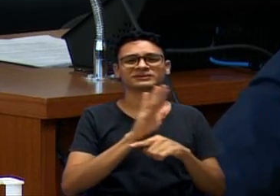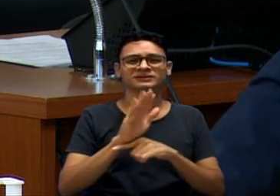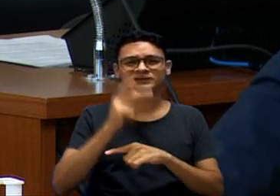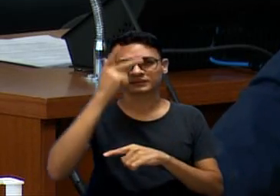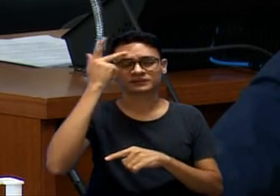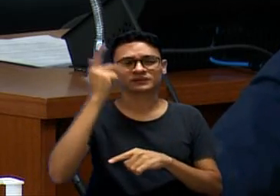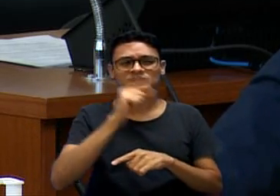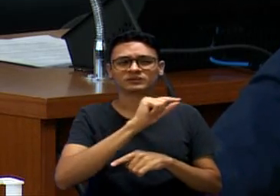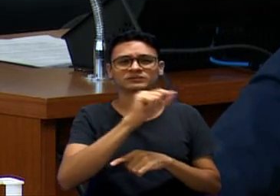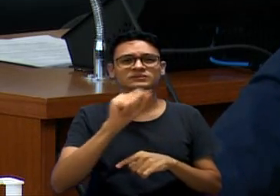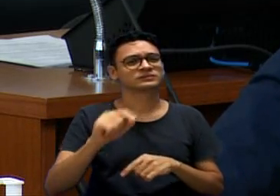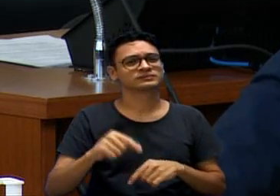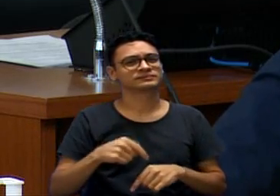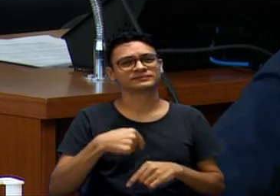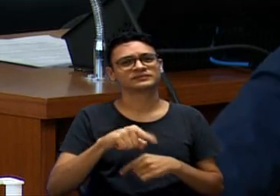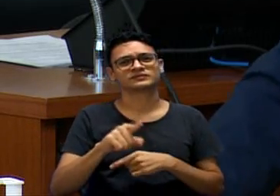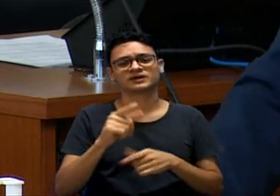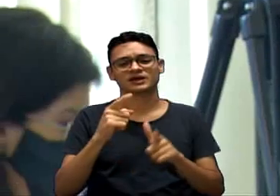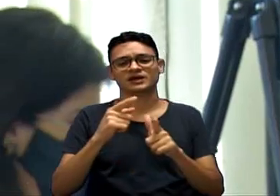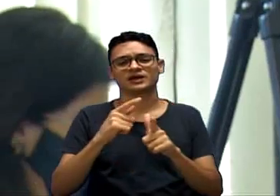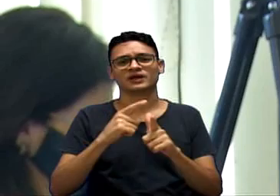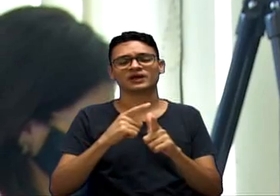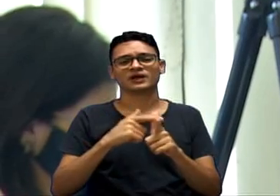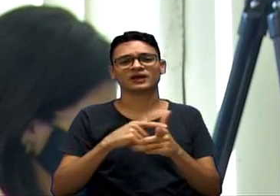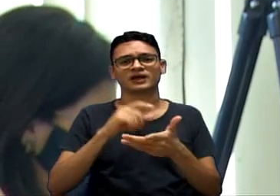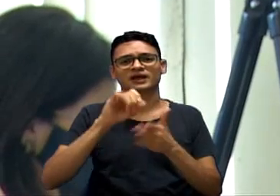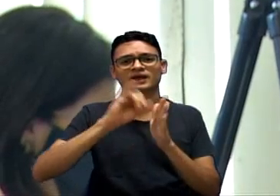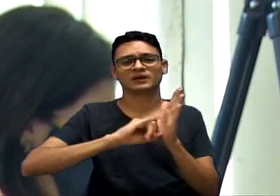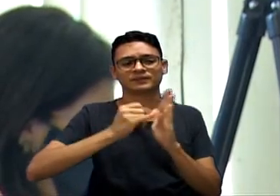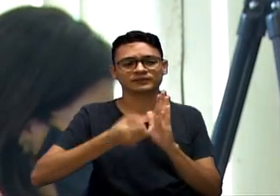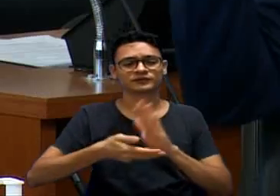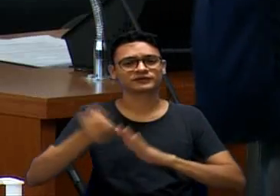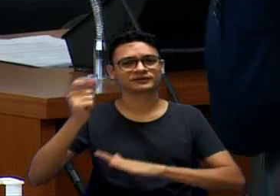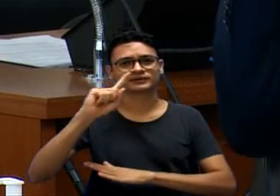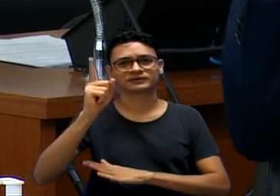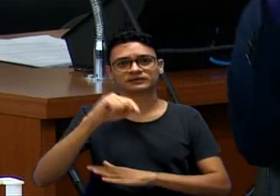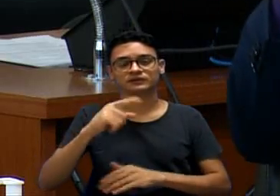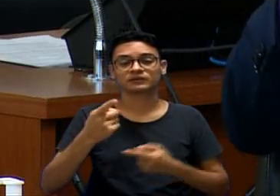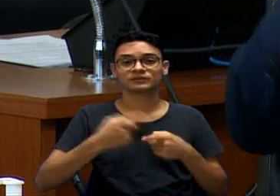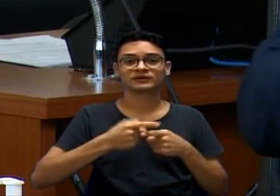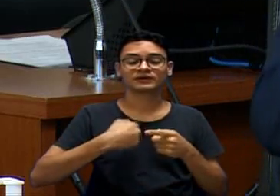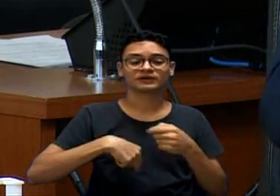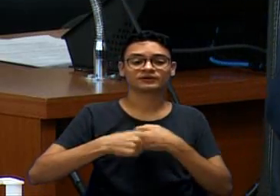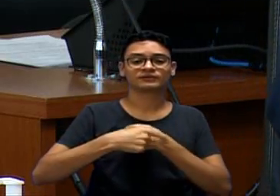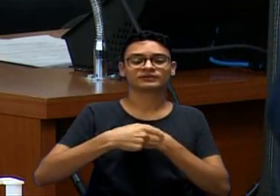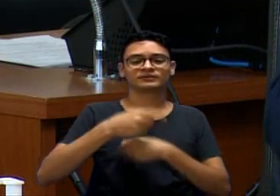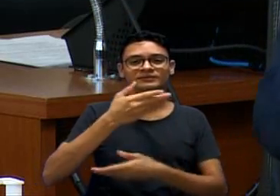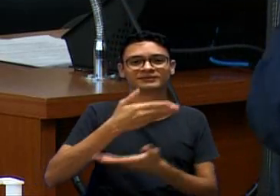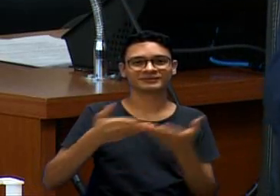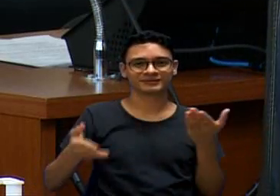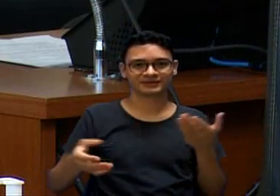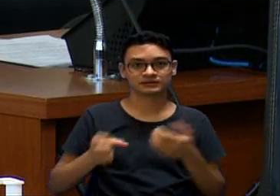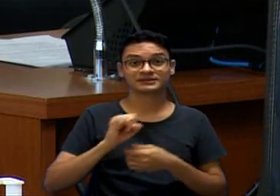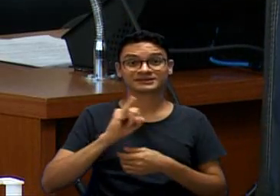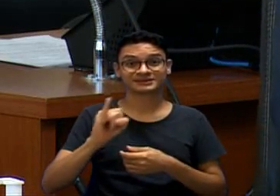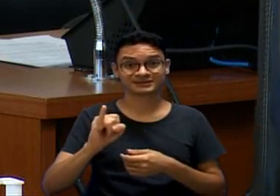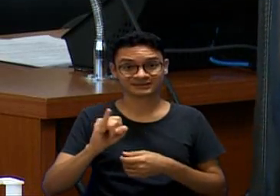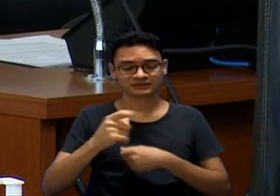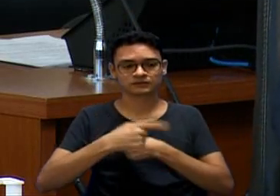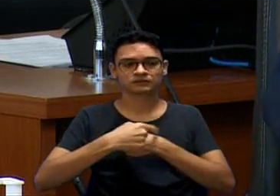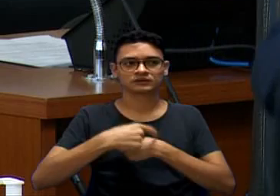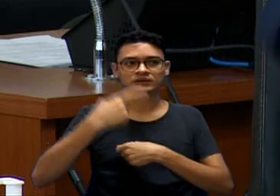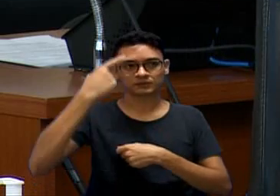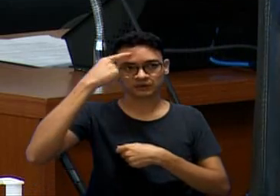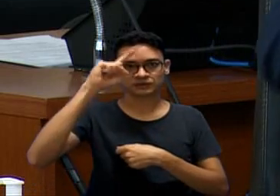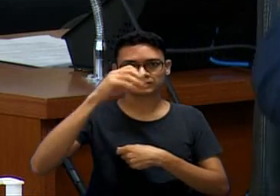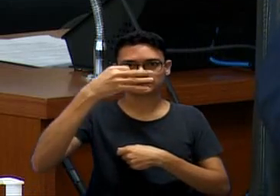isenção nenhuma. Sim. Esse ano a gente não consegue, é que eu falei, é para um futuro, né? Porque a gente perdeu o time. Se o projeto fosse na determinada